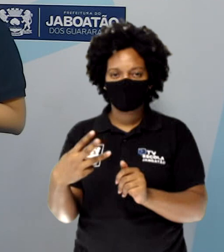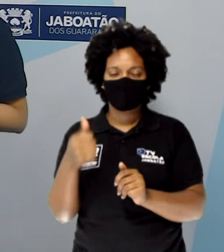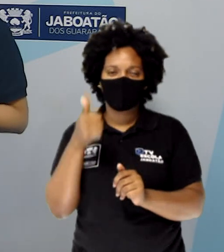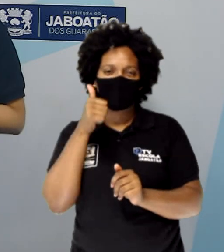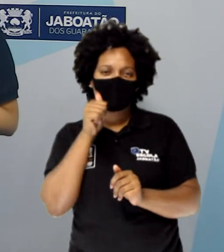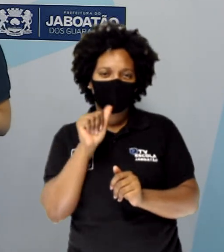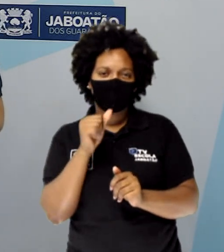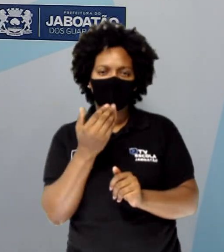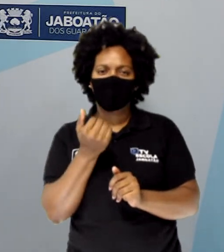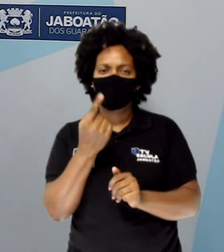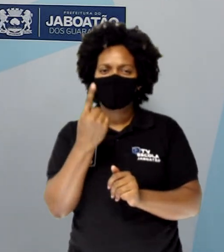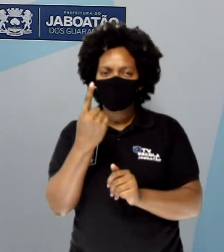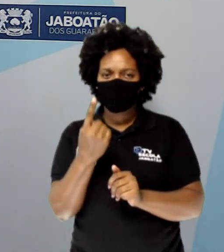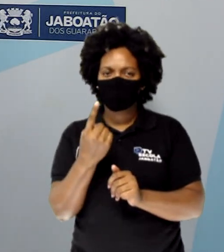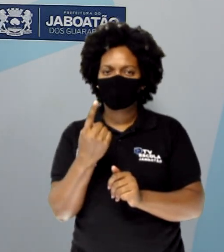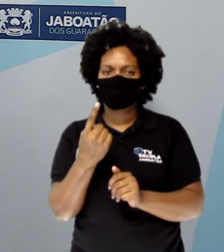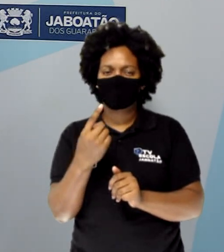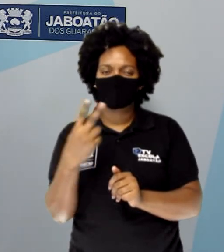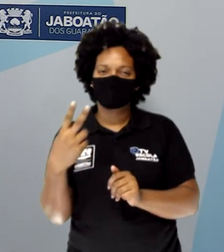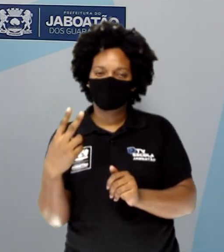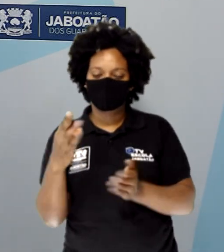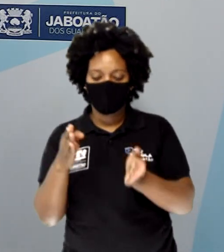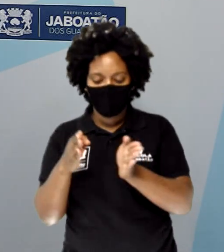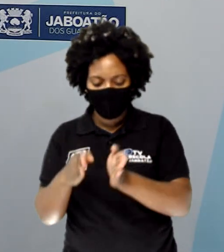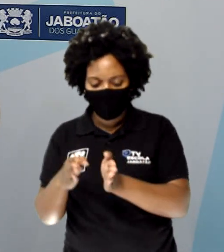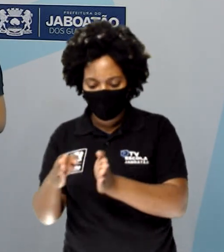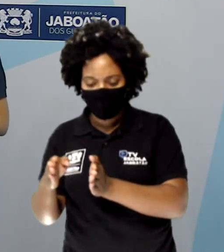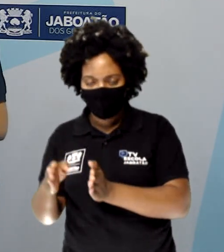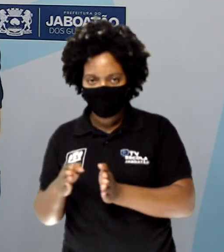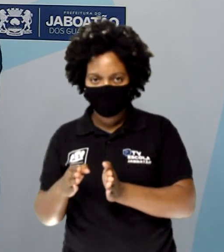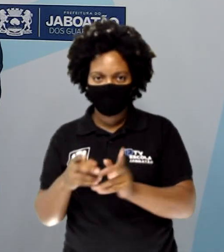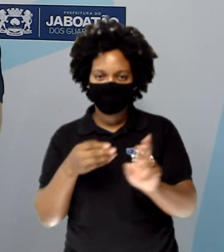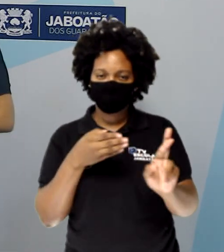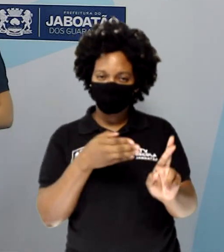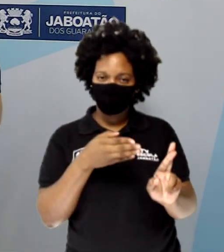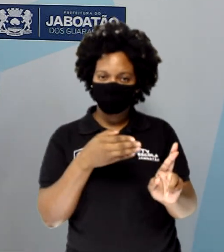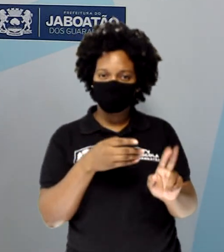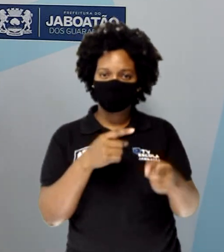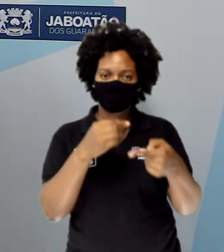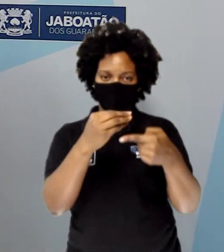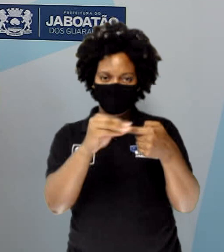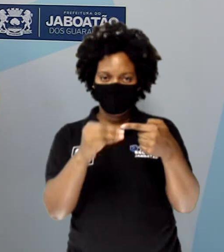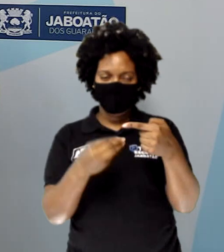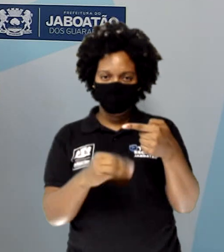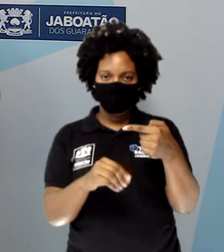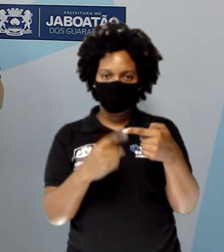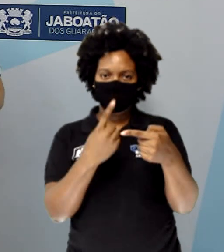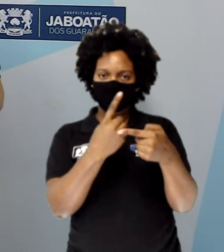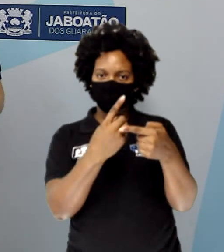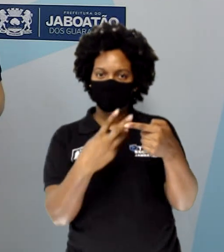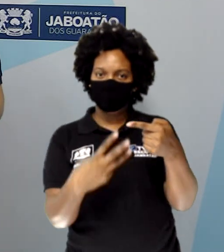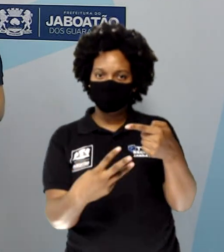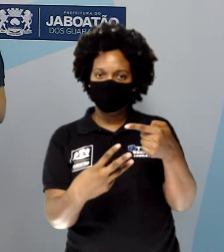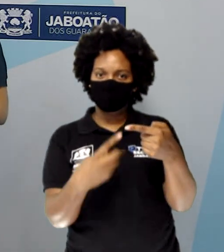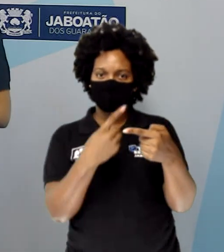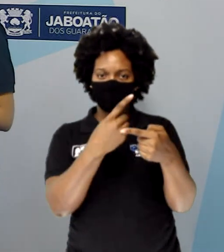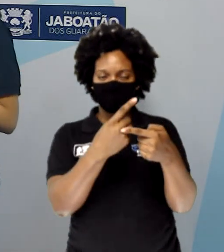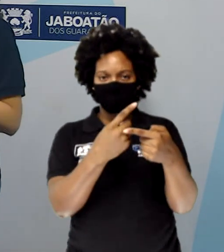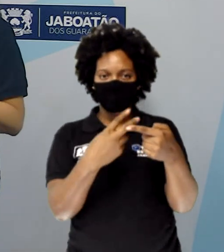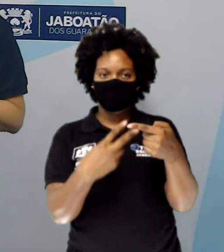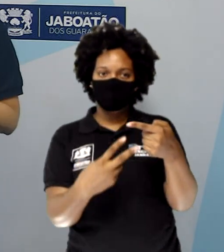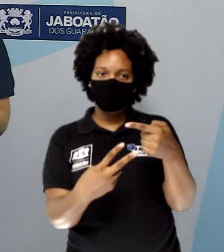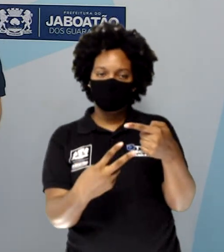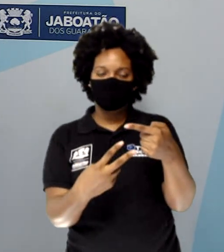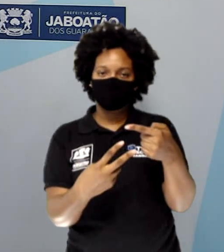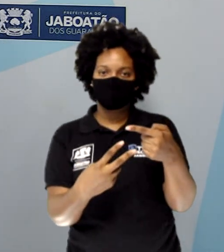consumiu uma mais de 2 partes. Então, a gente vai poder representar essas frações 1/3 e 1/2. E aí eu quero